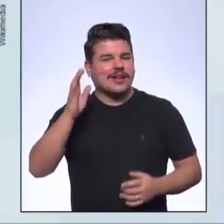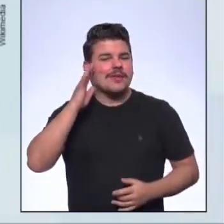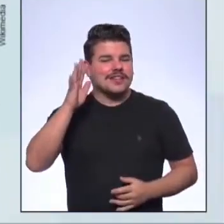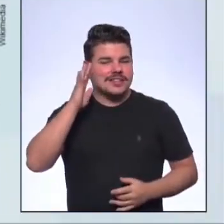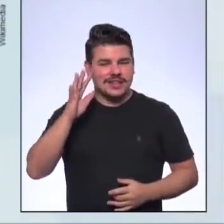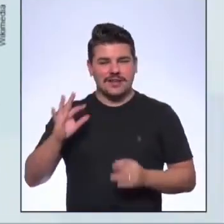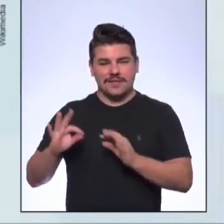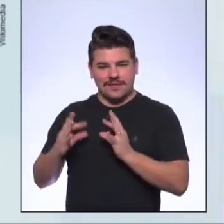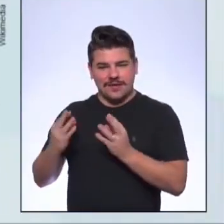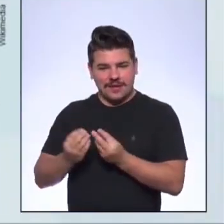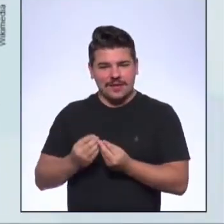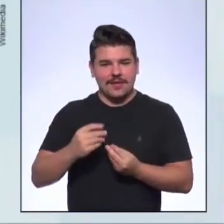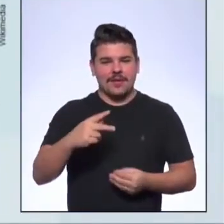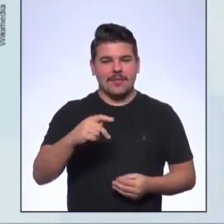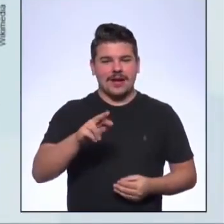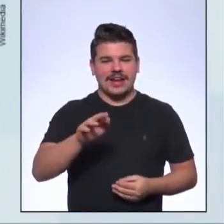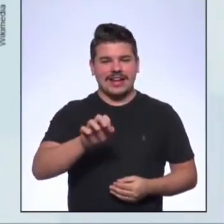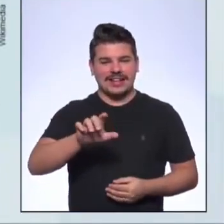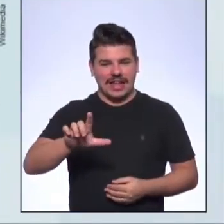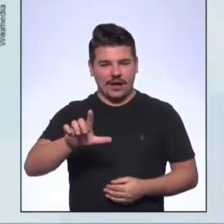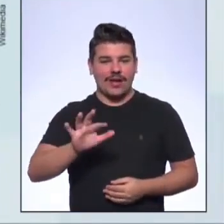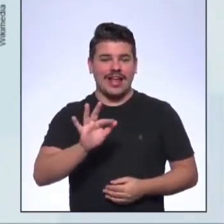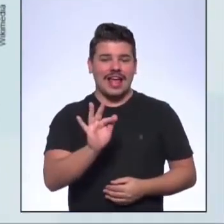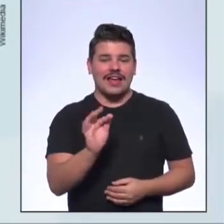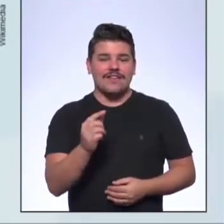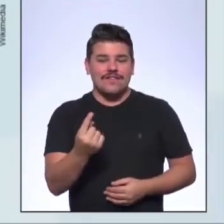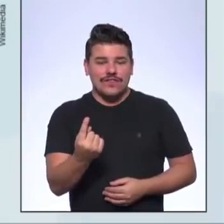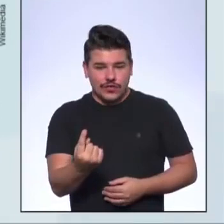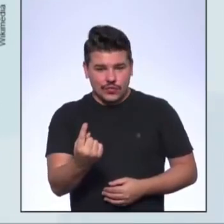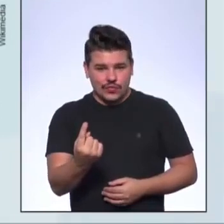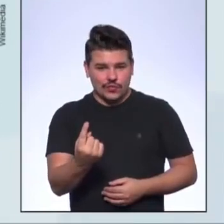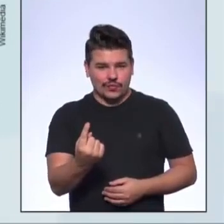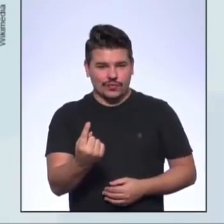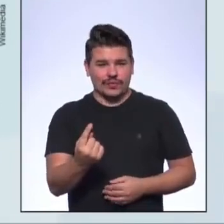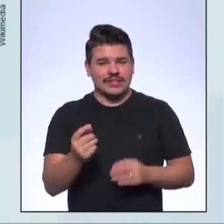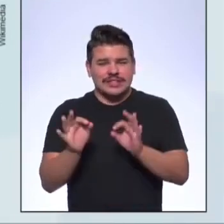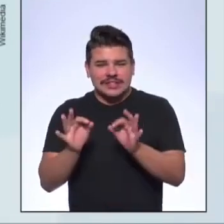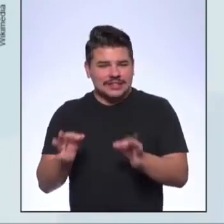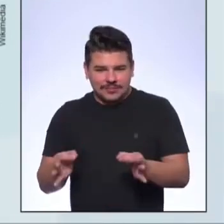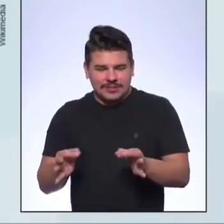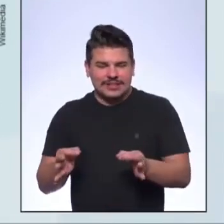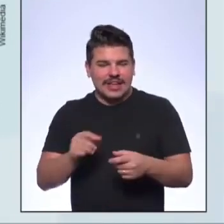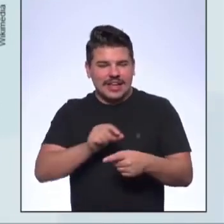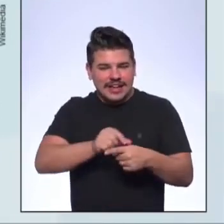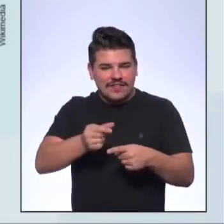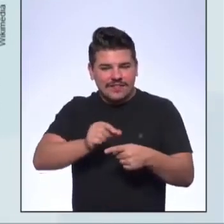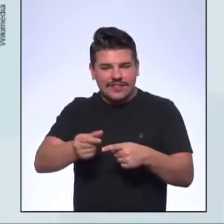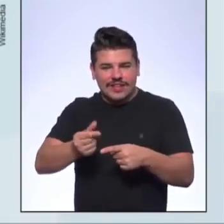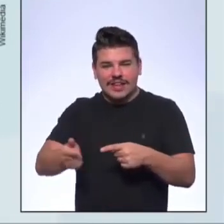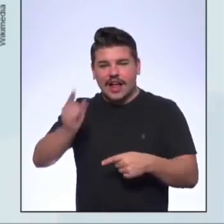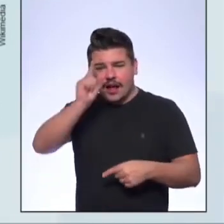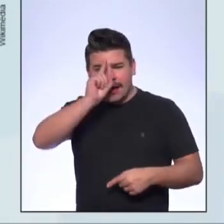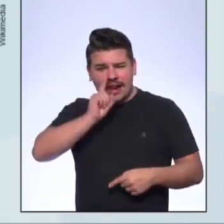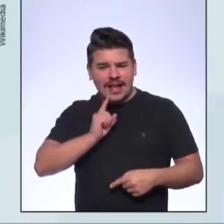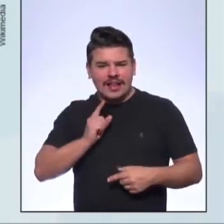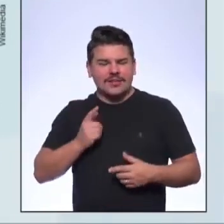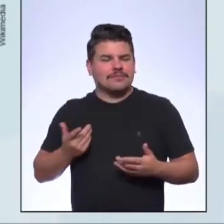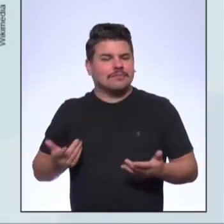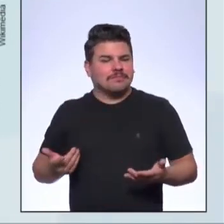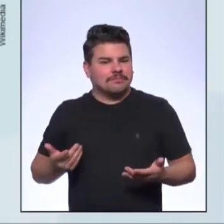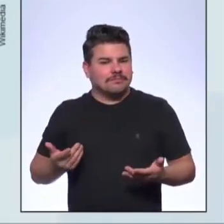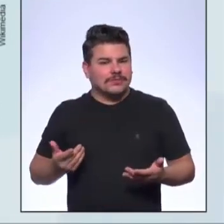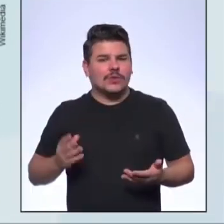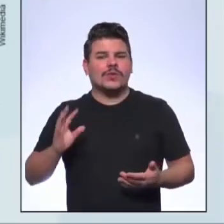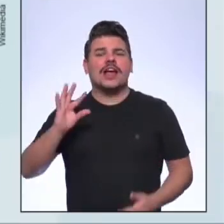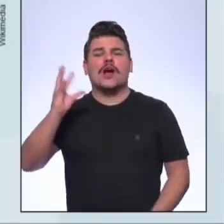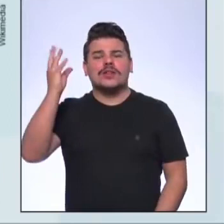parental, que resultou na geração F1, somente ervilhas amarelas. Aí eu pergunto para vocês, o que aconteceu com